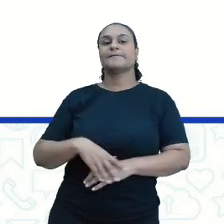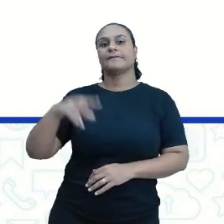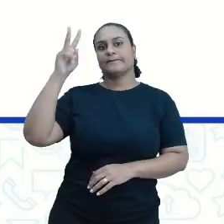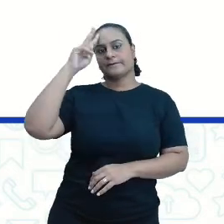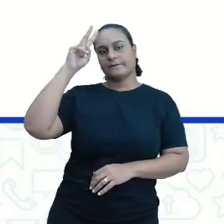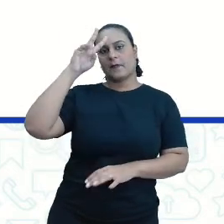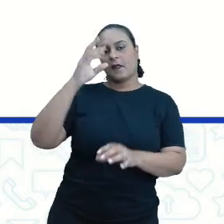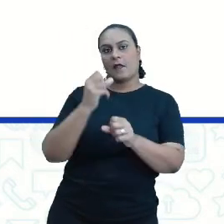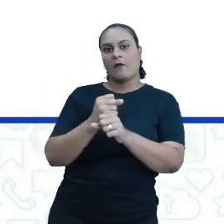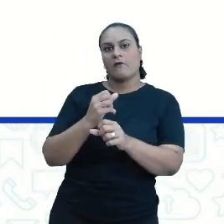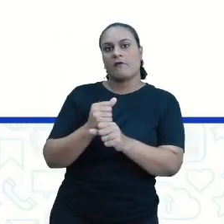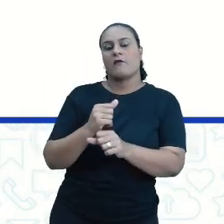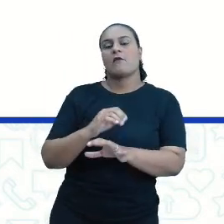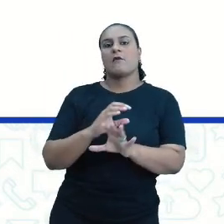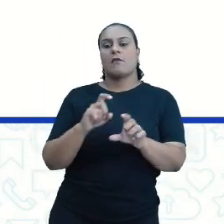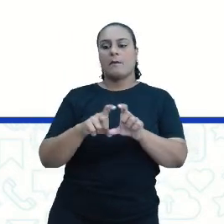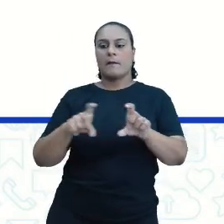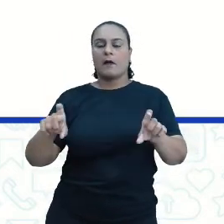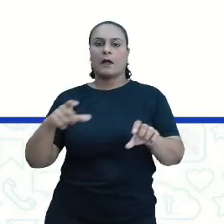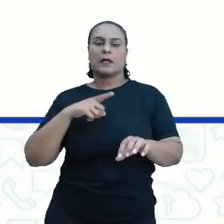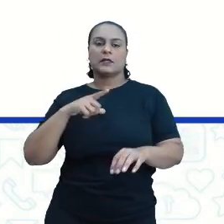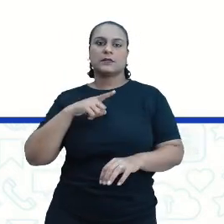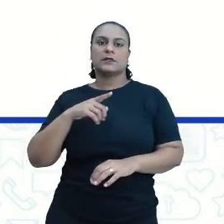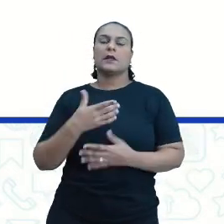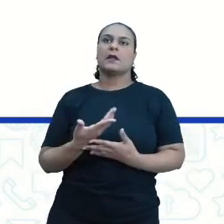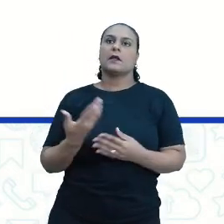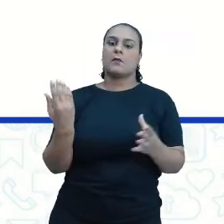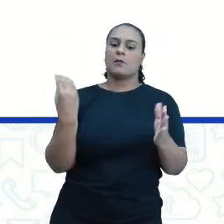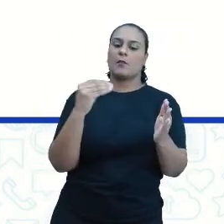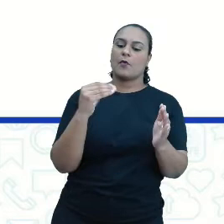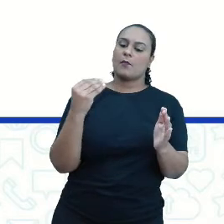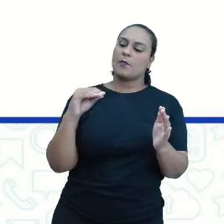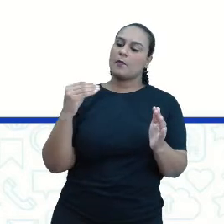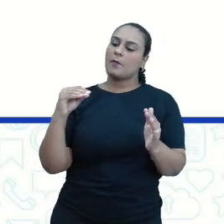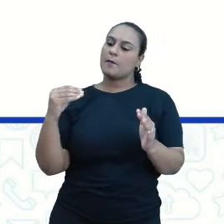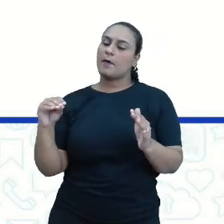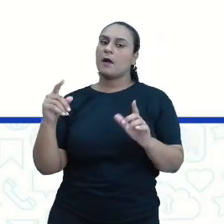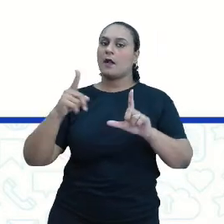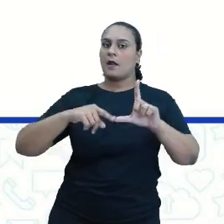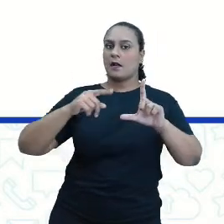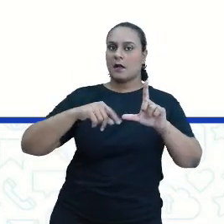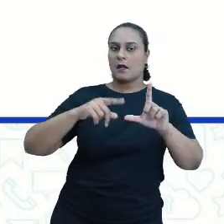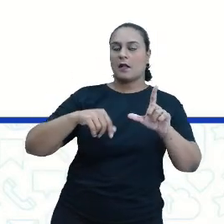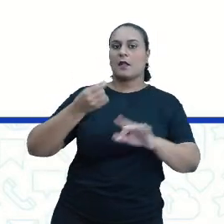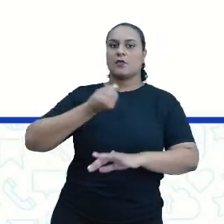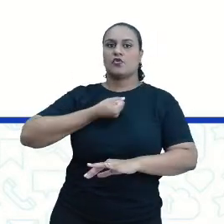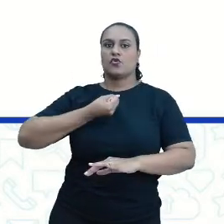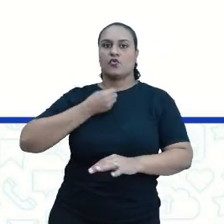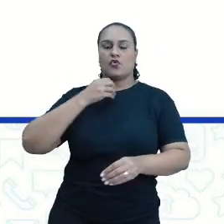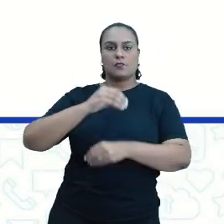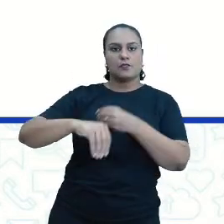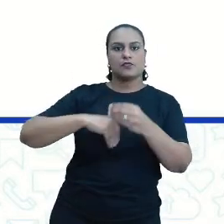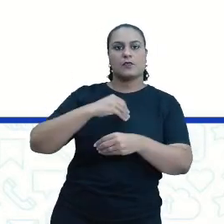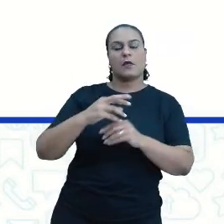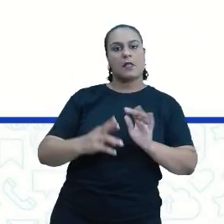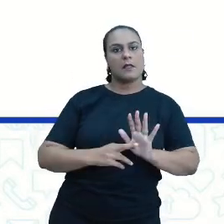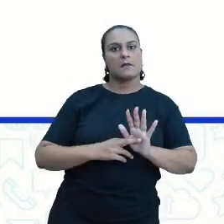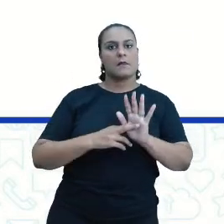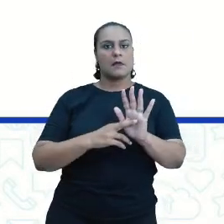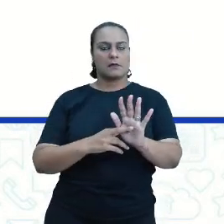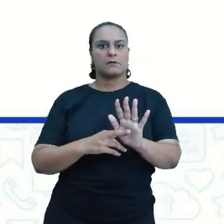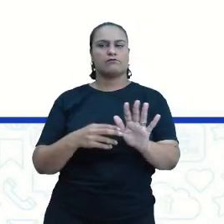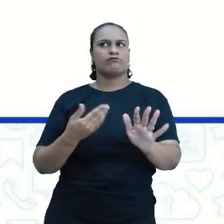que fórmulas em matemática, geralmente você tem uma composição de letras e números e operações que elas representam